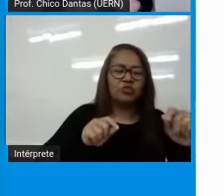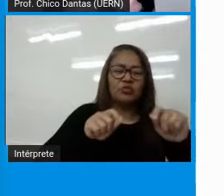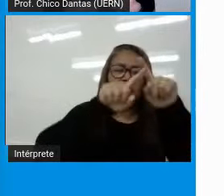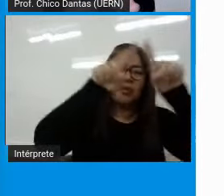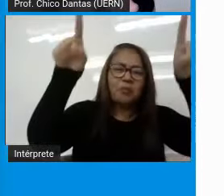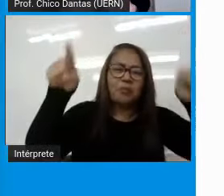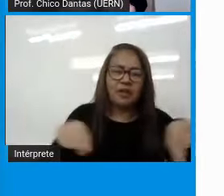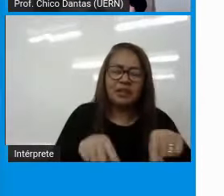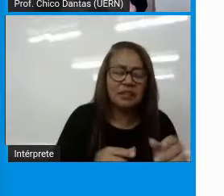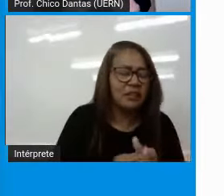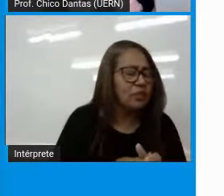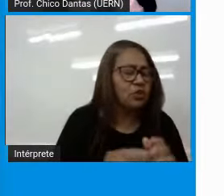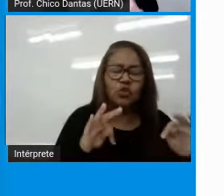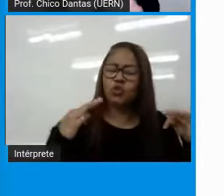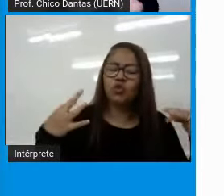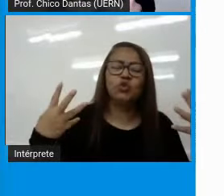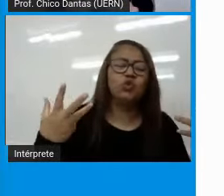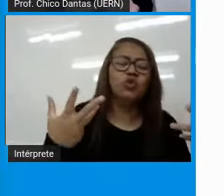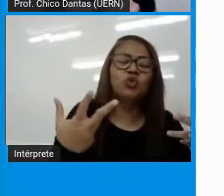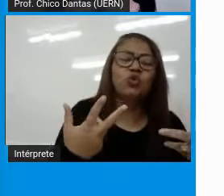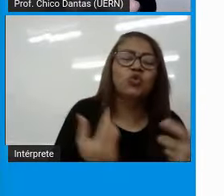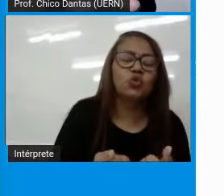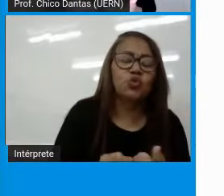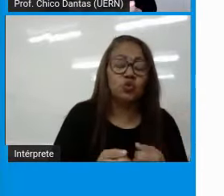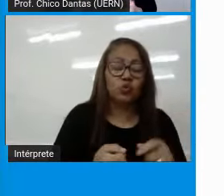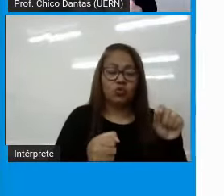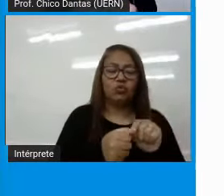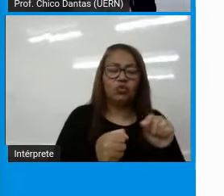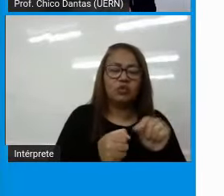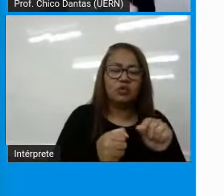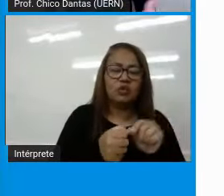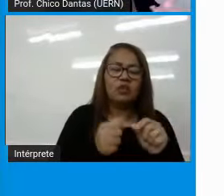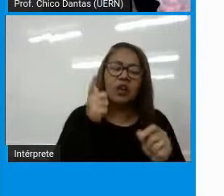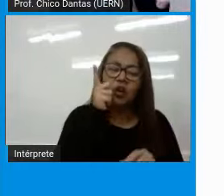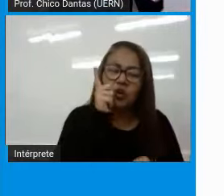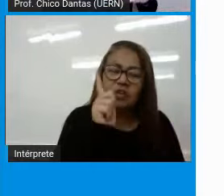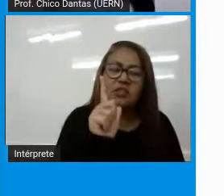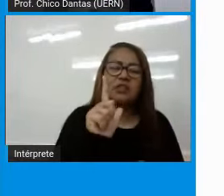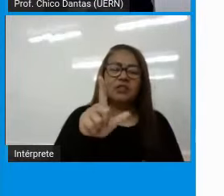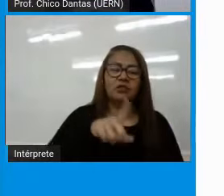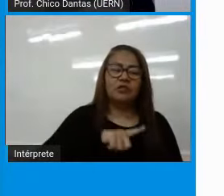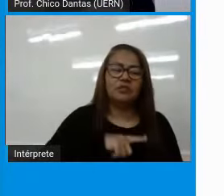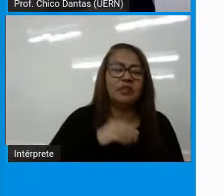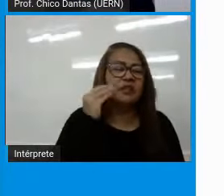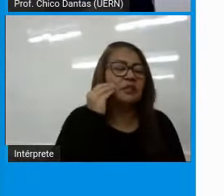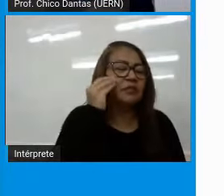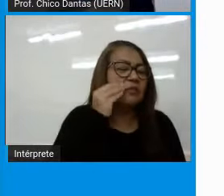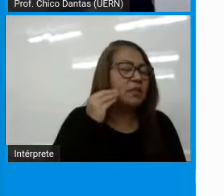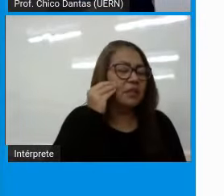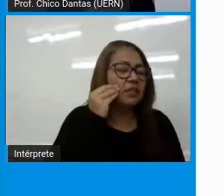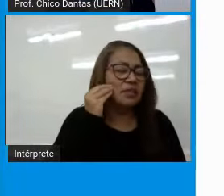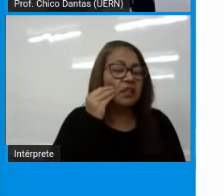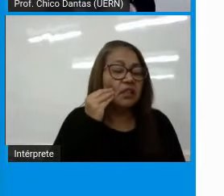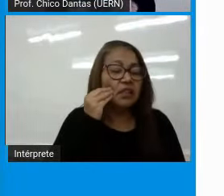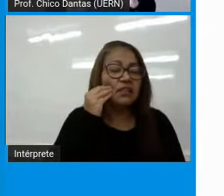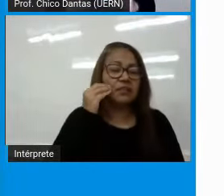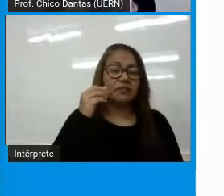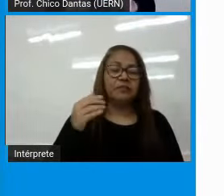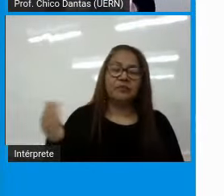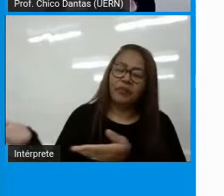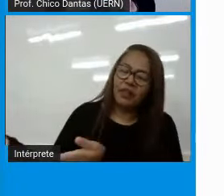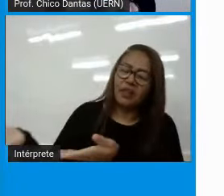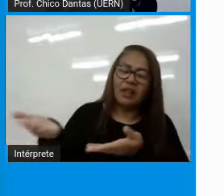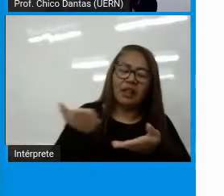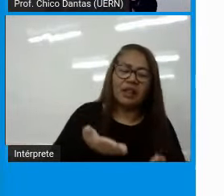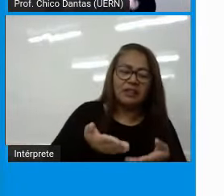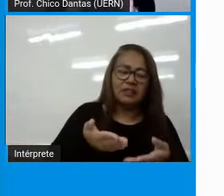vai ganhando experiência e conhecendo as ferramentas, você vai trazendo para dentro do Google Sala de Aula. Tá? Então, o Google Sala